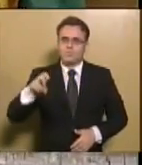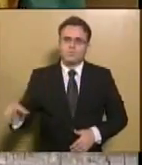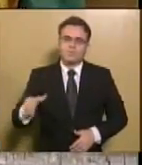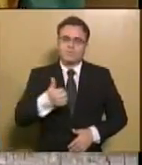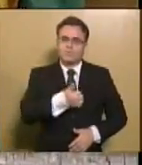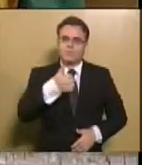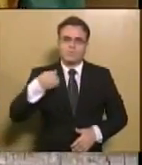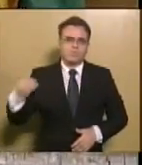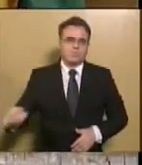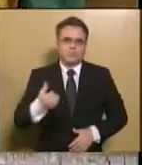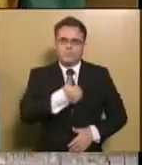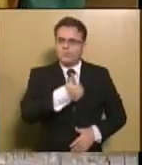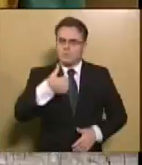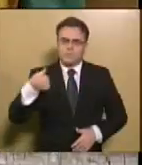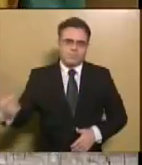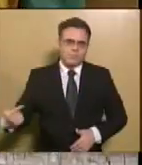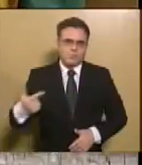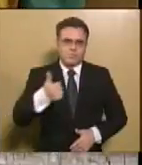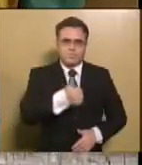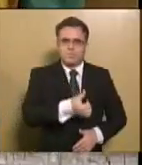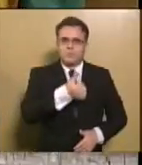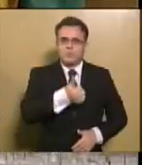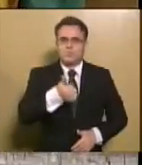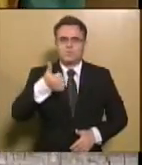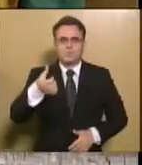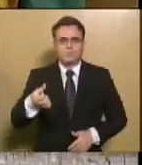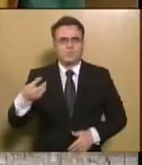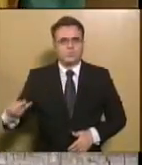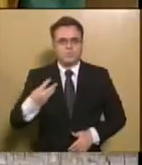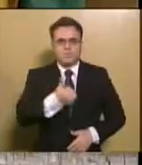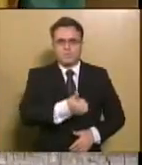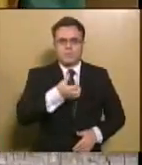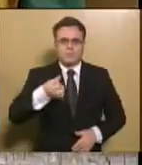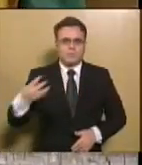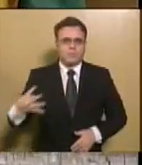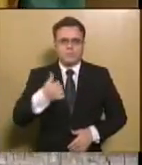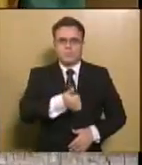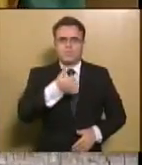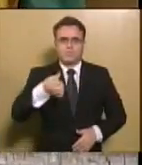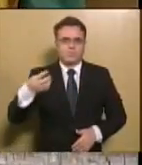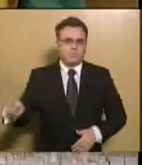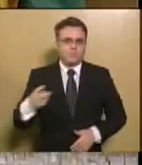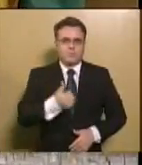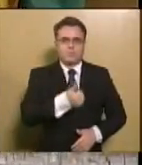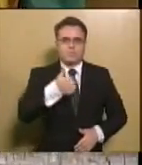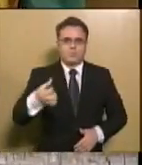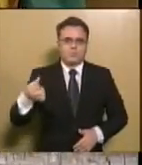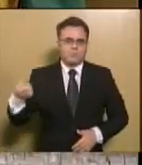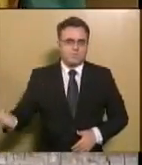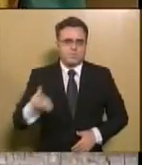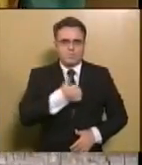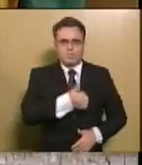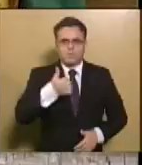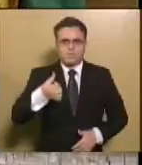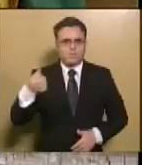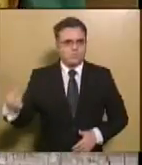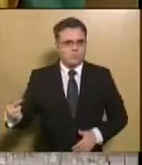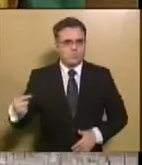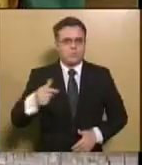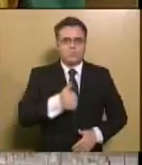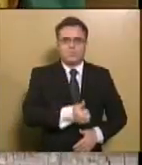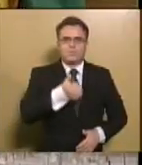160, 161, 162, 163, 164, 165, 166,